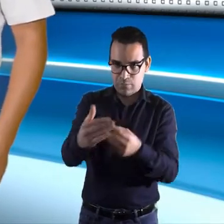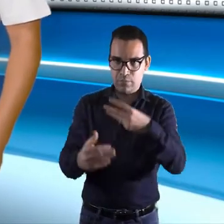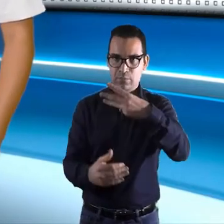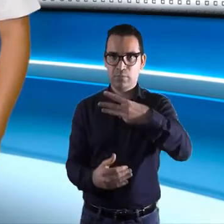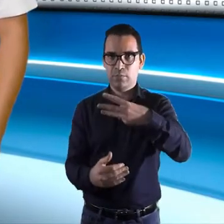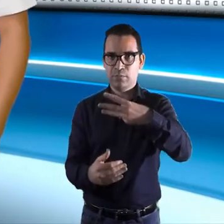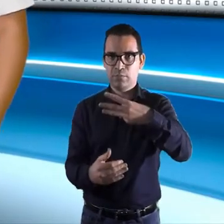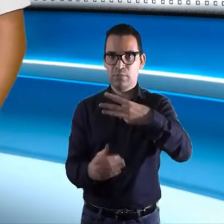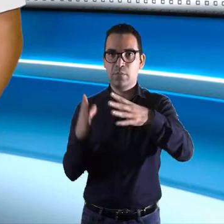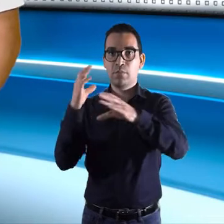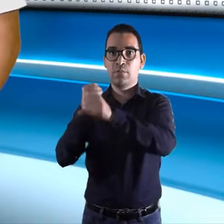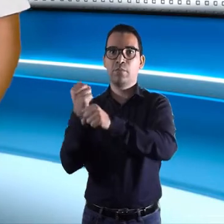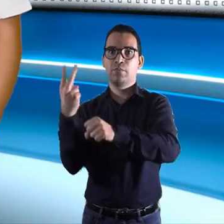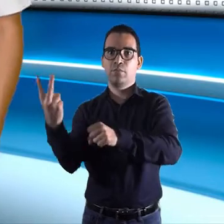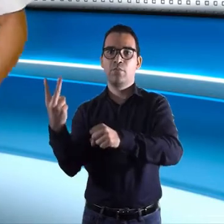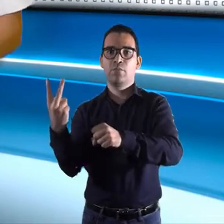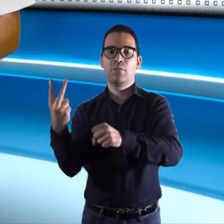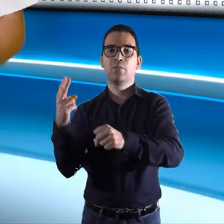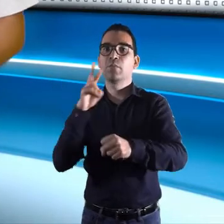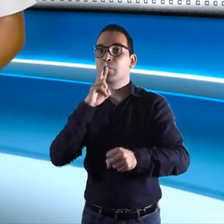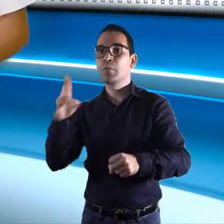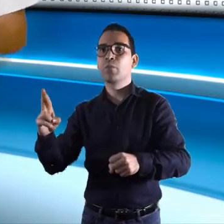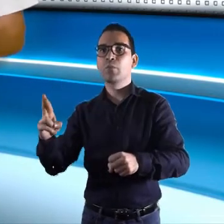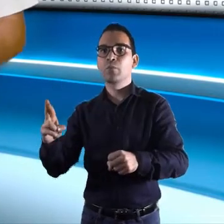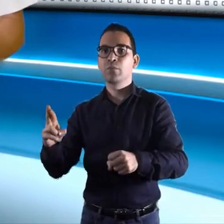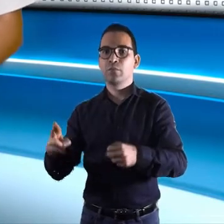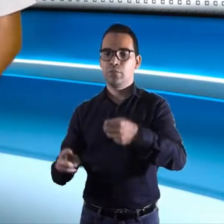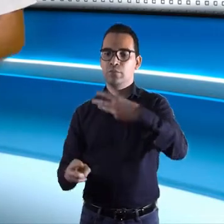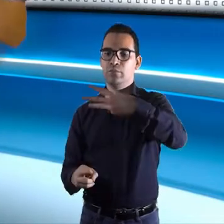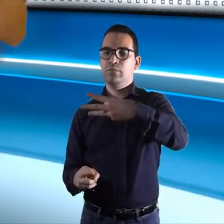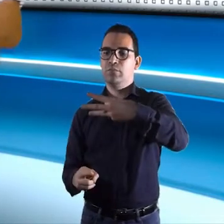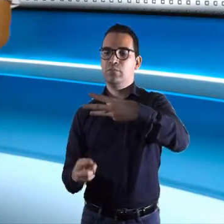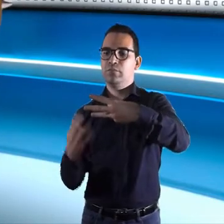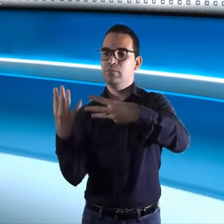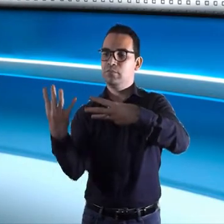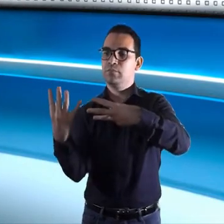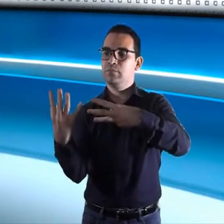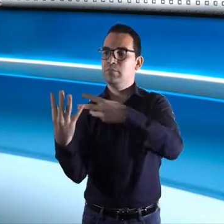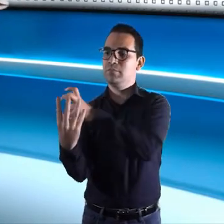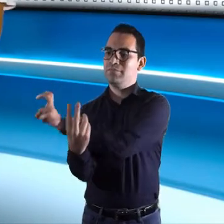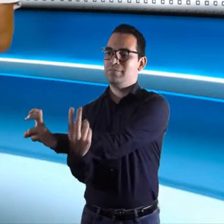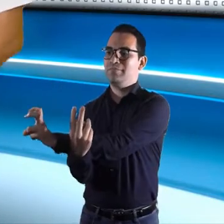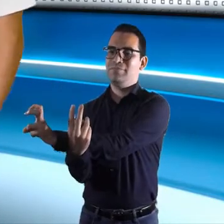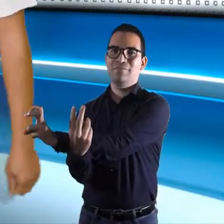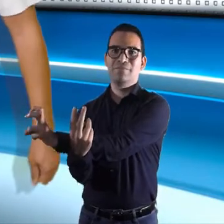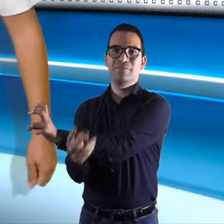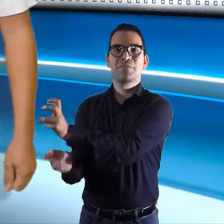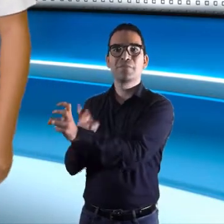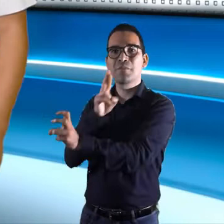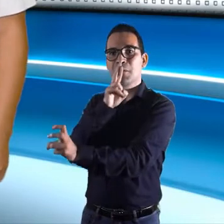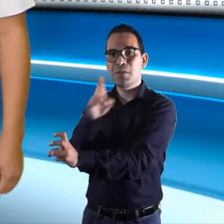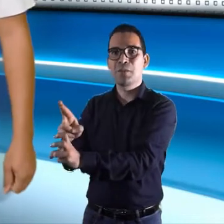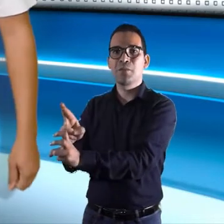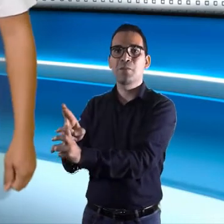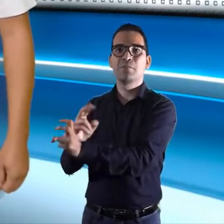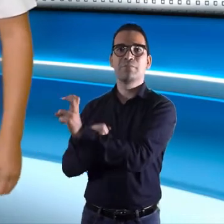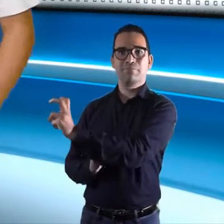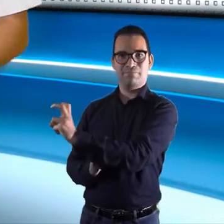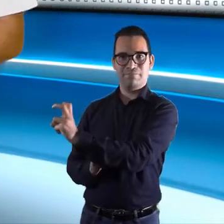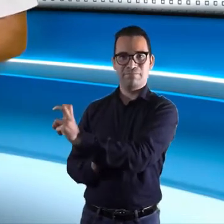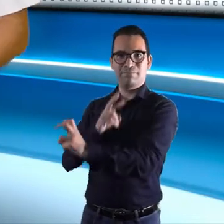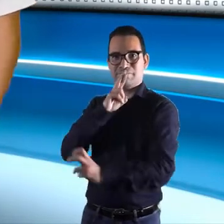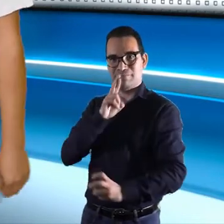para a direita, chegamos na casa 5. E por isso, 3 mais 2, 5.